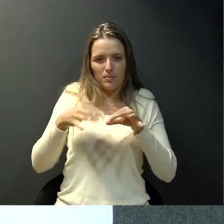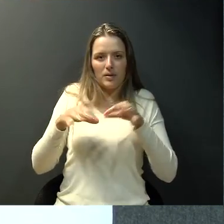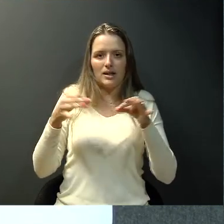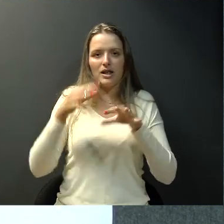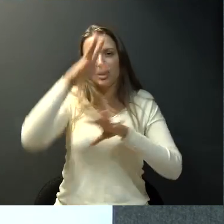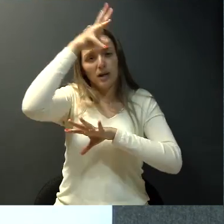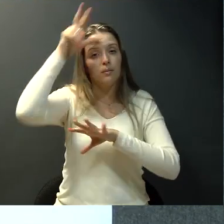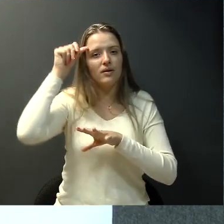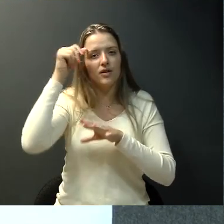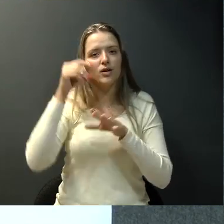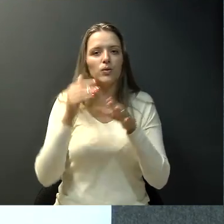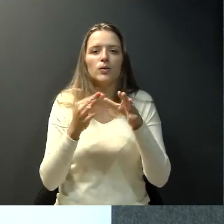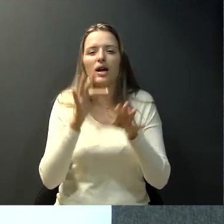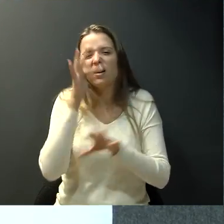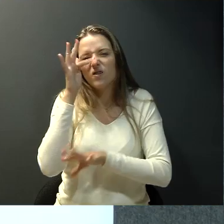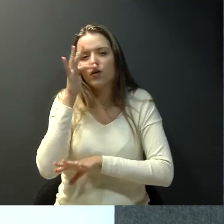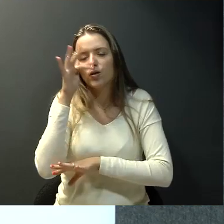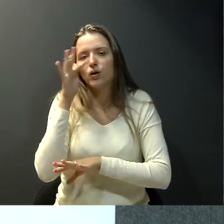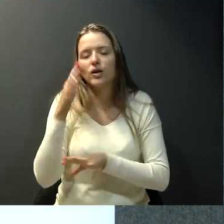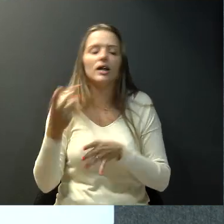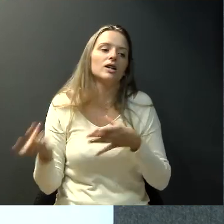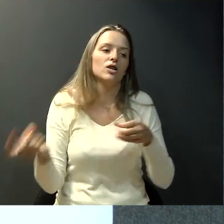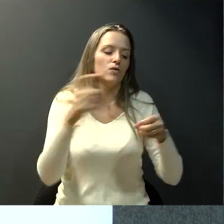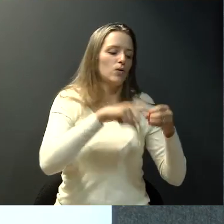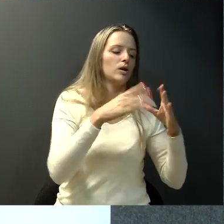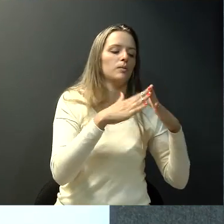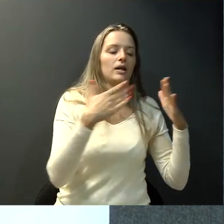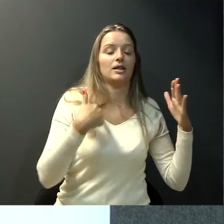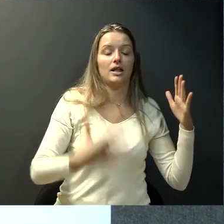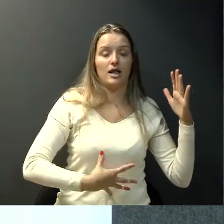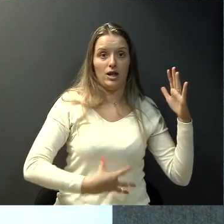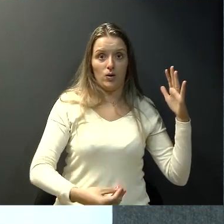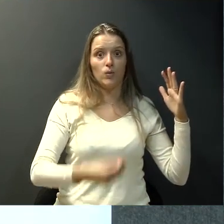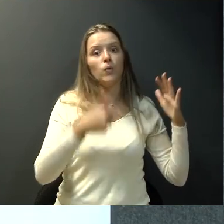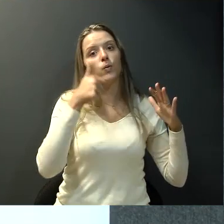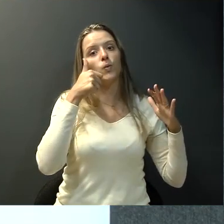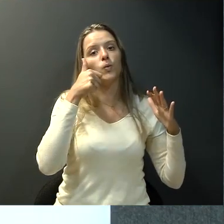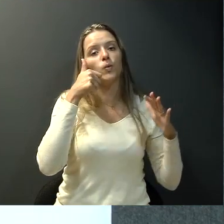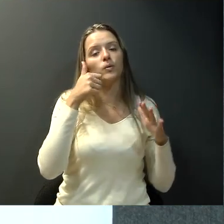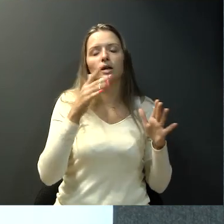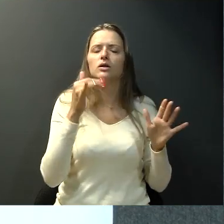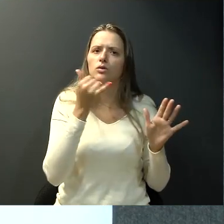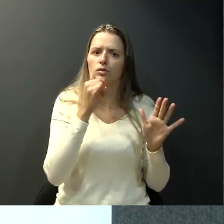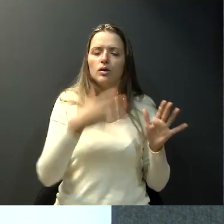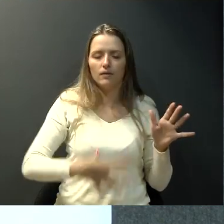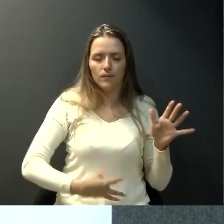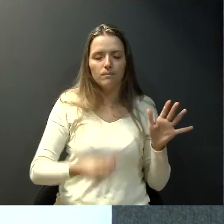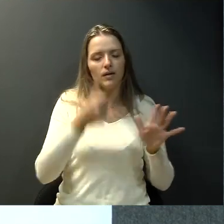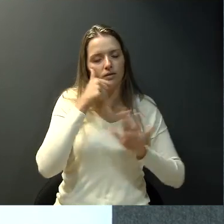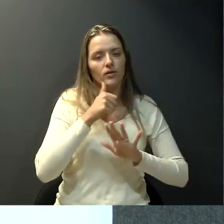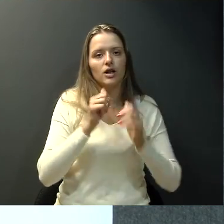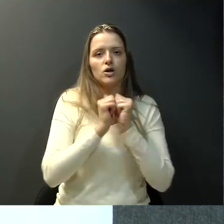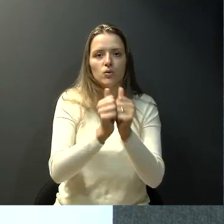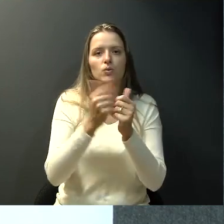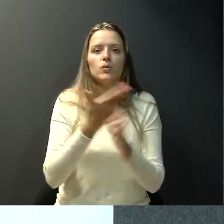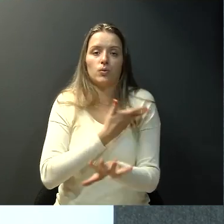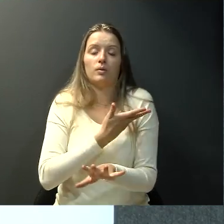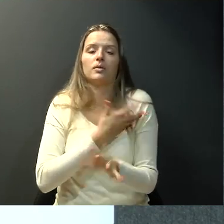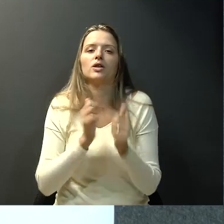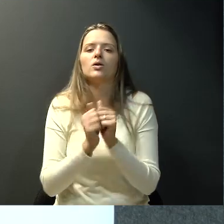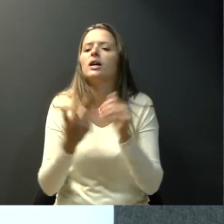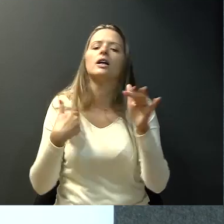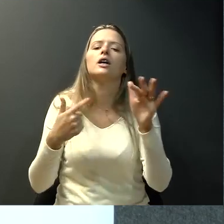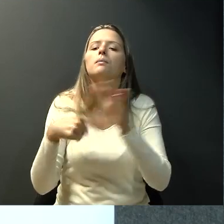da prefeitura até, né? E nós estava vindo para casa, eu, uma amiga minha, junto com a filha surda e com o Andrei, na época pequenininho. E daí